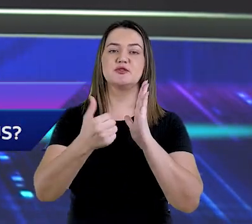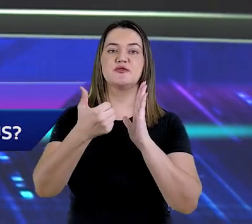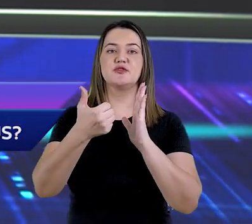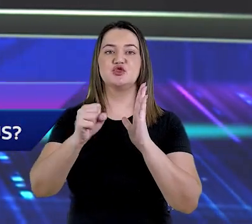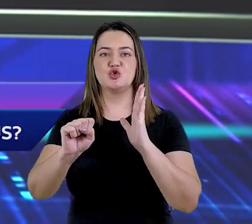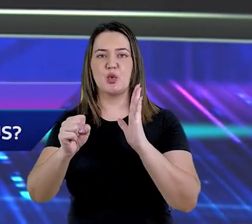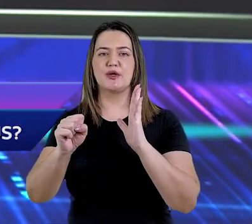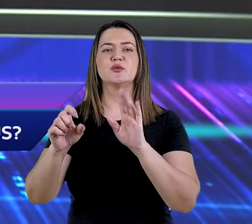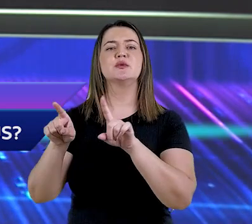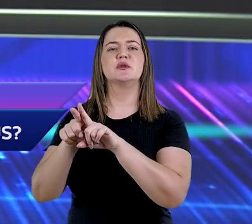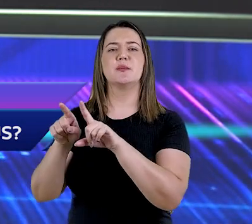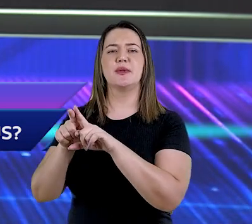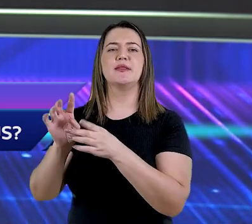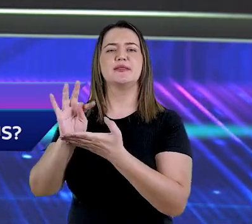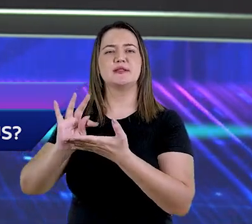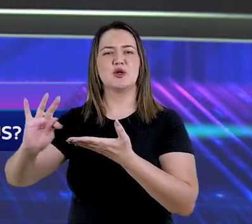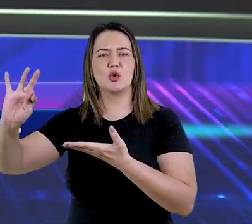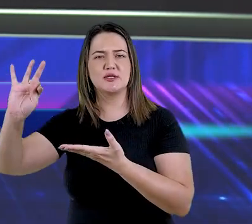29, 1